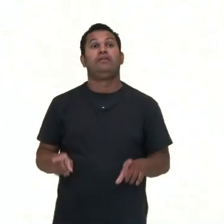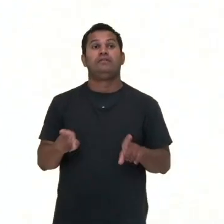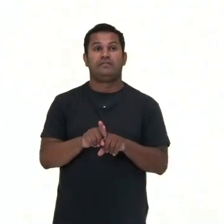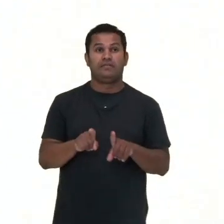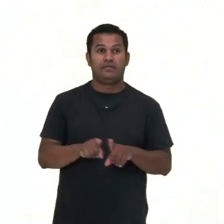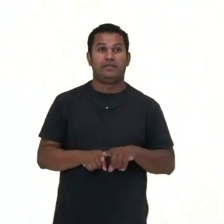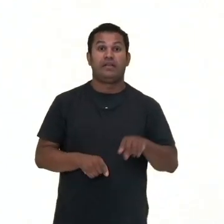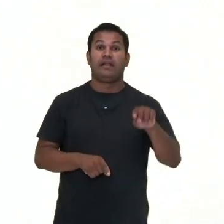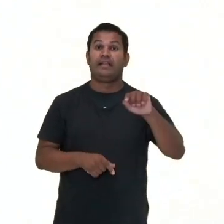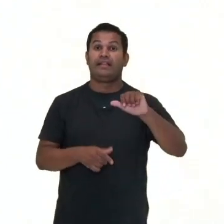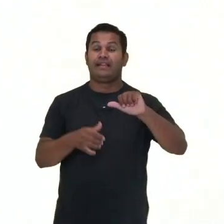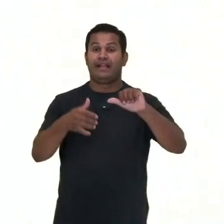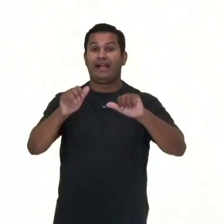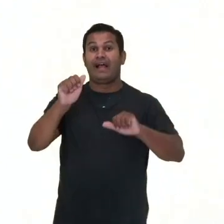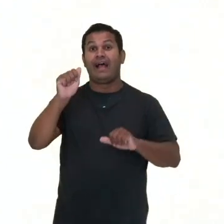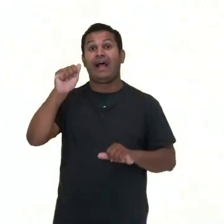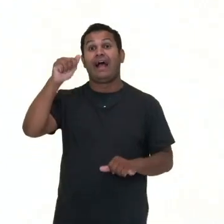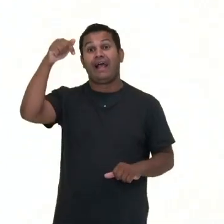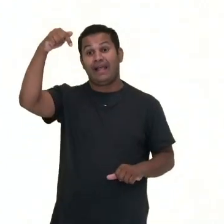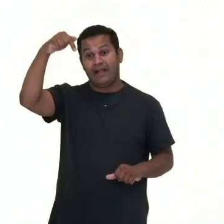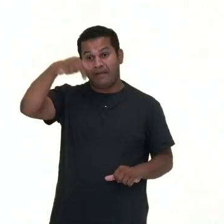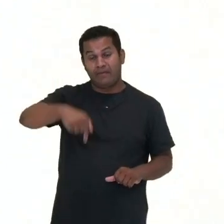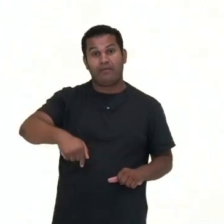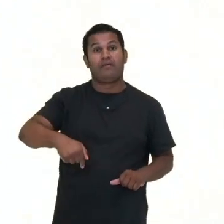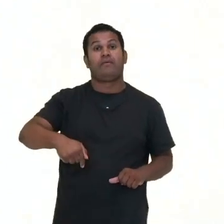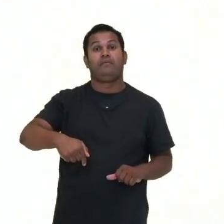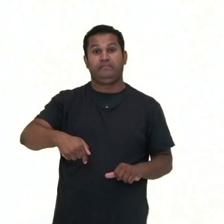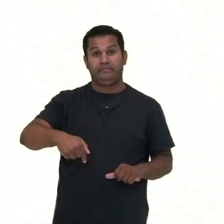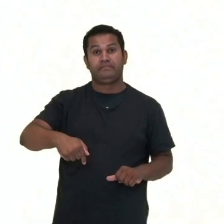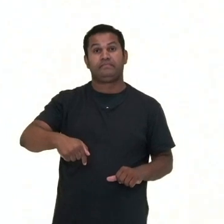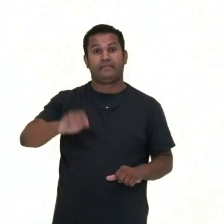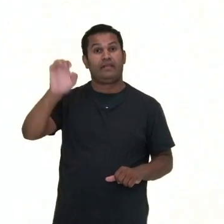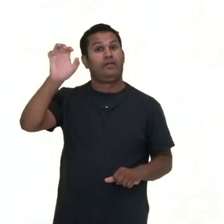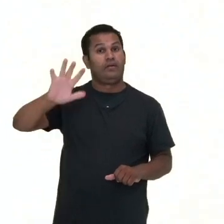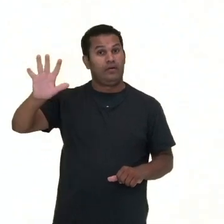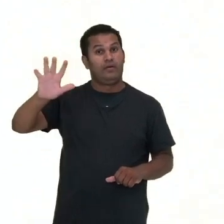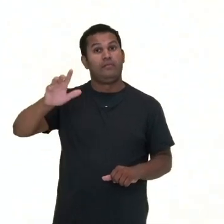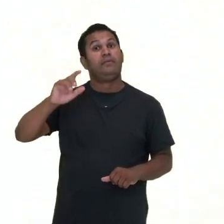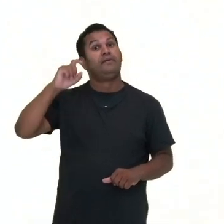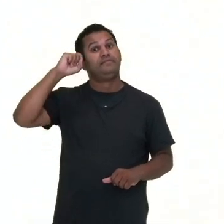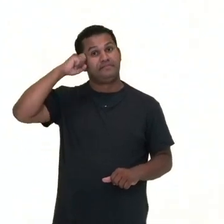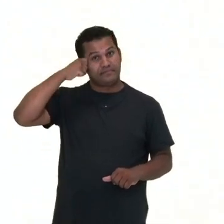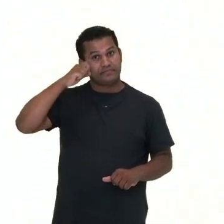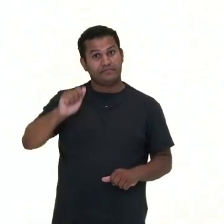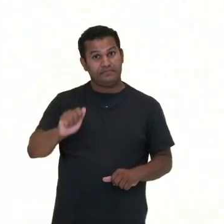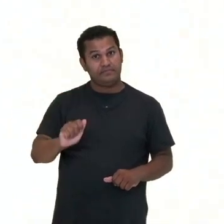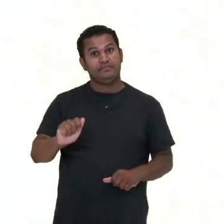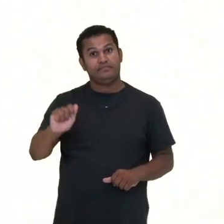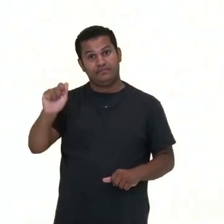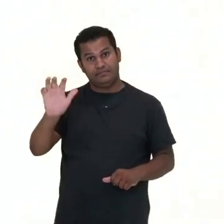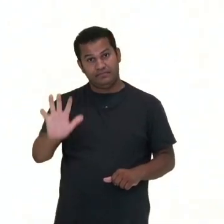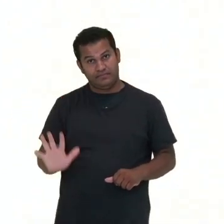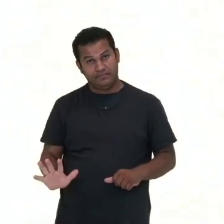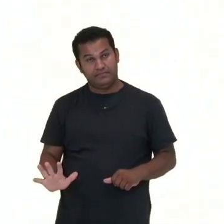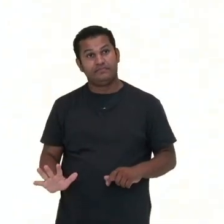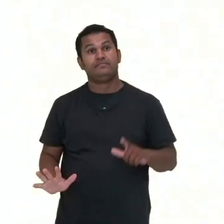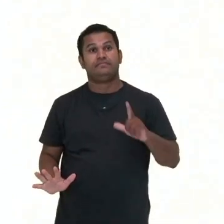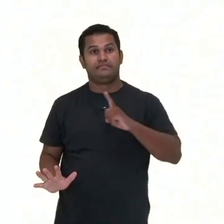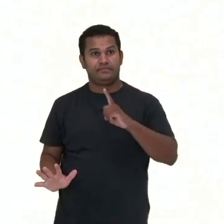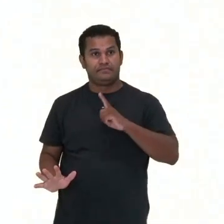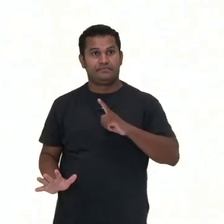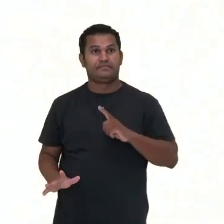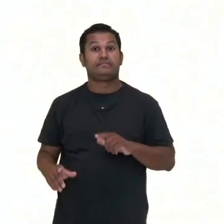como Cabo na África, Java, Ceilão, Ilhas Moluscas na Ásia, Nova Amsterdã, atual Nova York, e